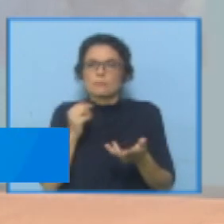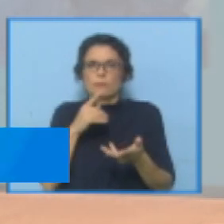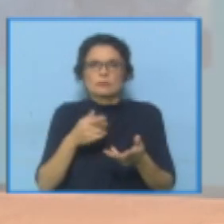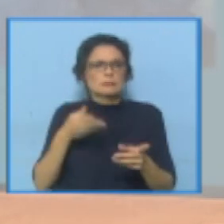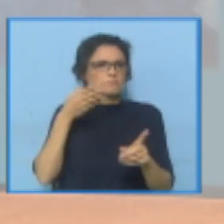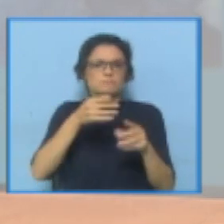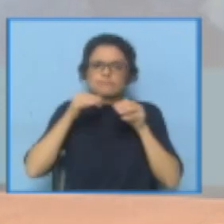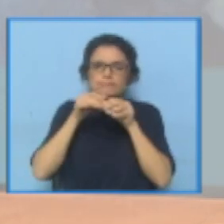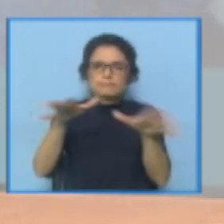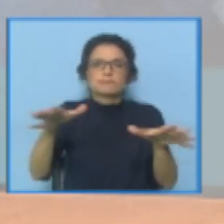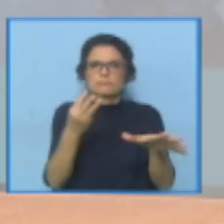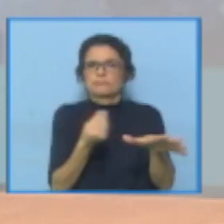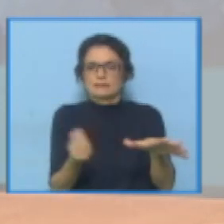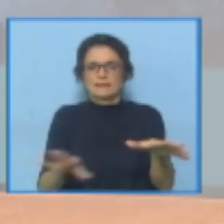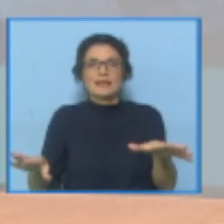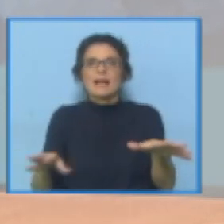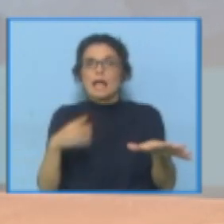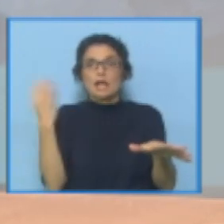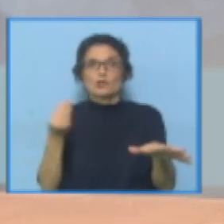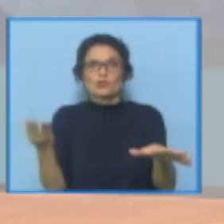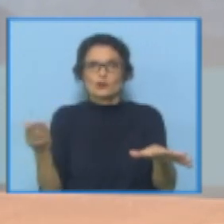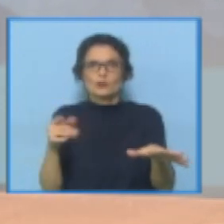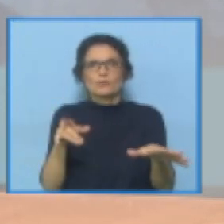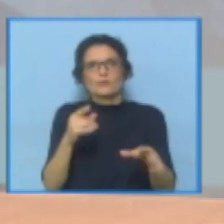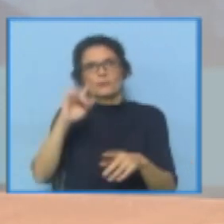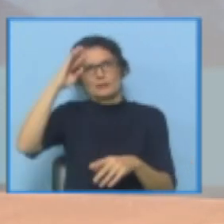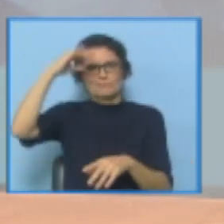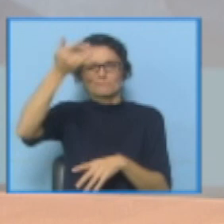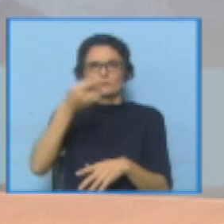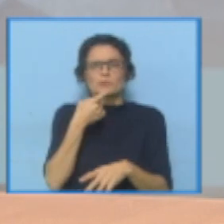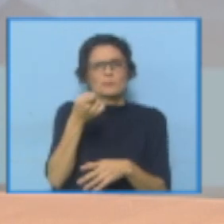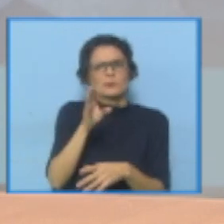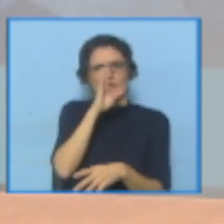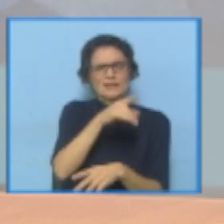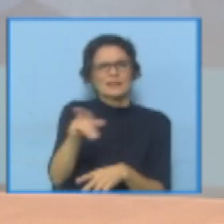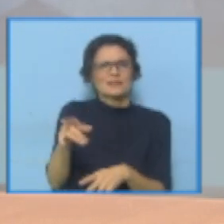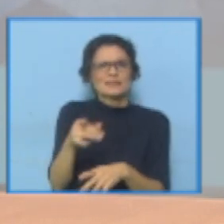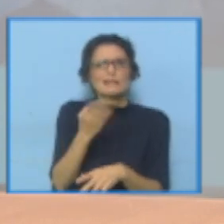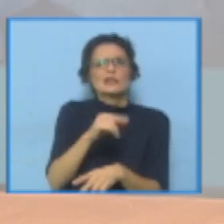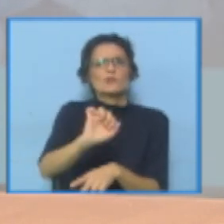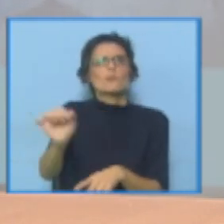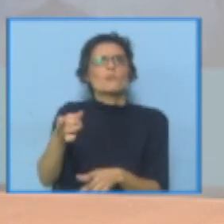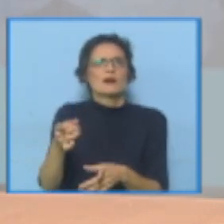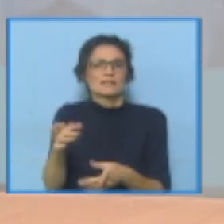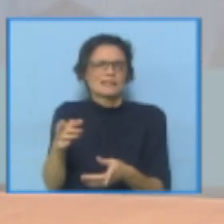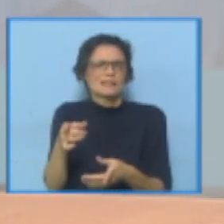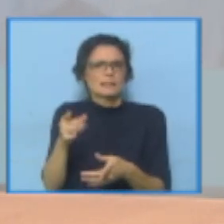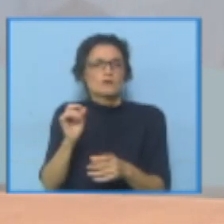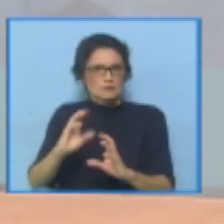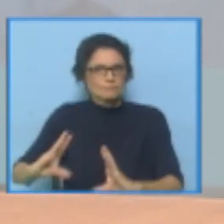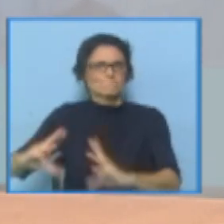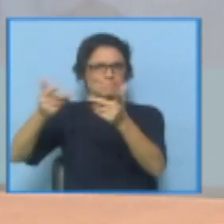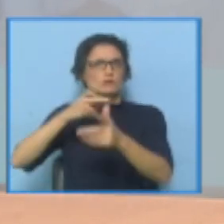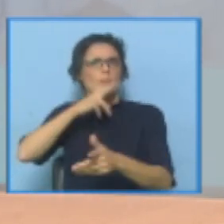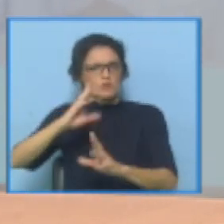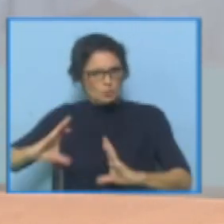número de crianças e jovens e que daqui a uns anos, quando nós lhe perguntarmos quais são os direitos que tu achas que tu tens, eles não se limitem aos direitos mais básicos, não é?